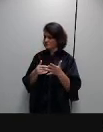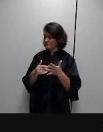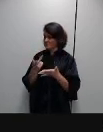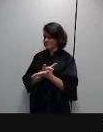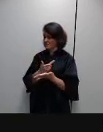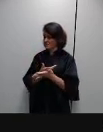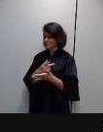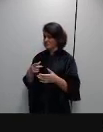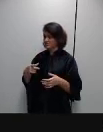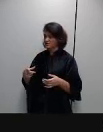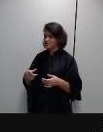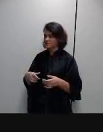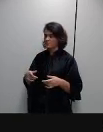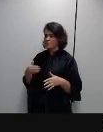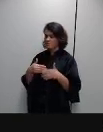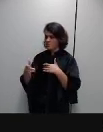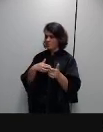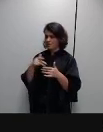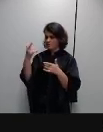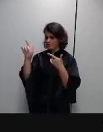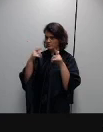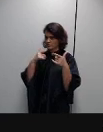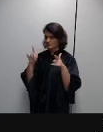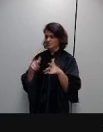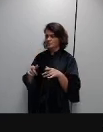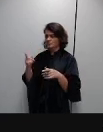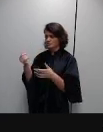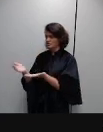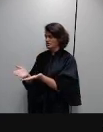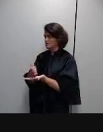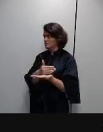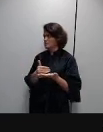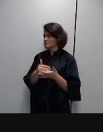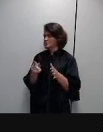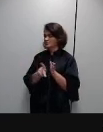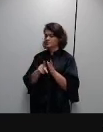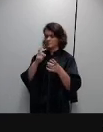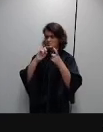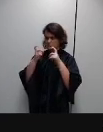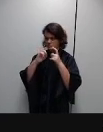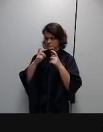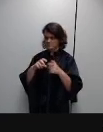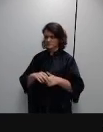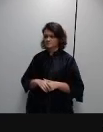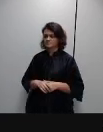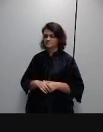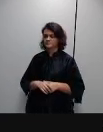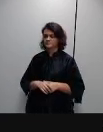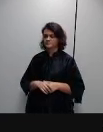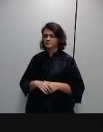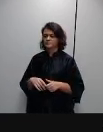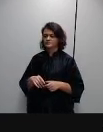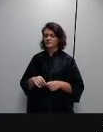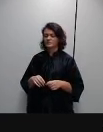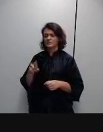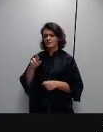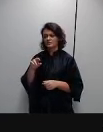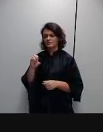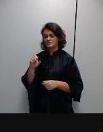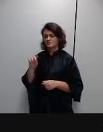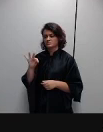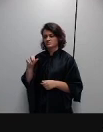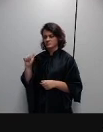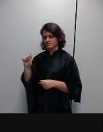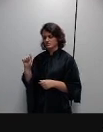com quais qualquer tributo arrecadado e administrado pela secretaria da Receita Federal ou seja ação ordinária